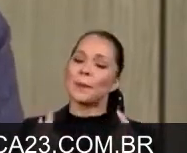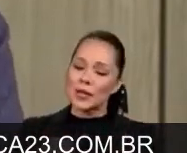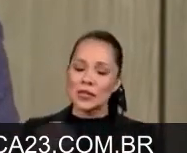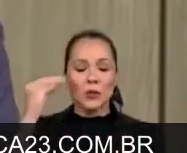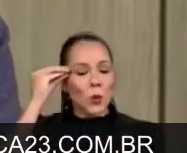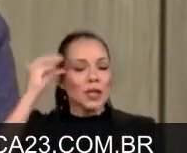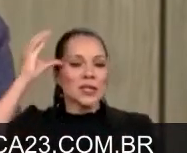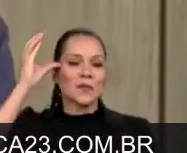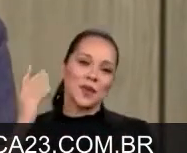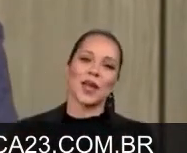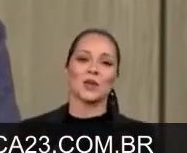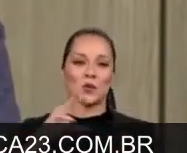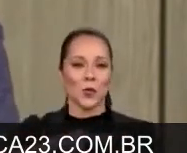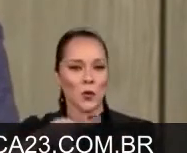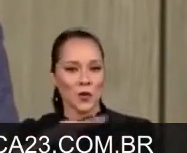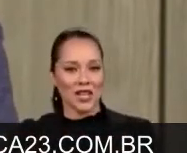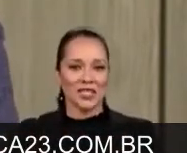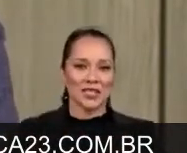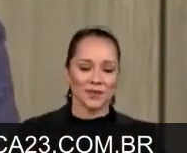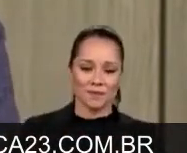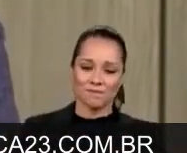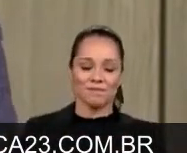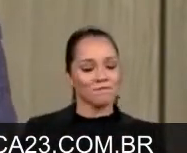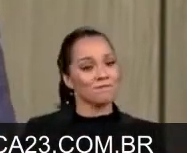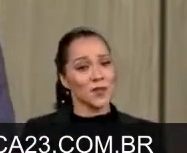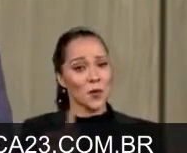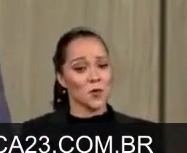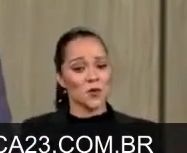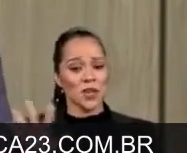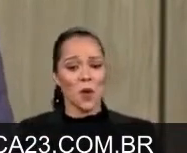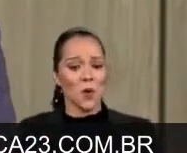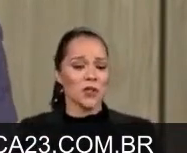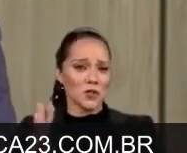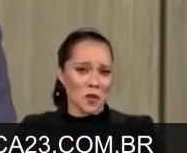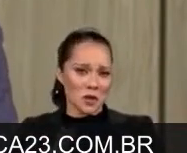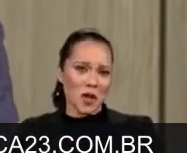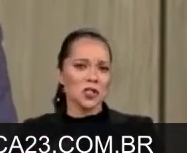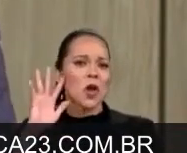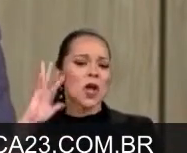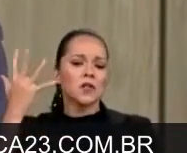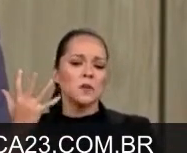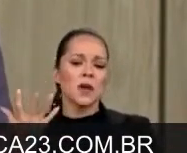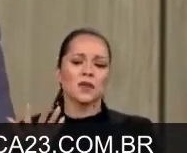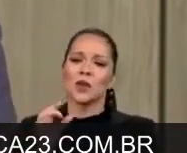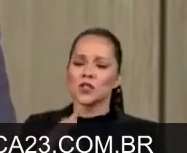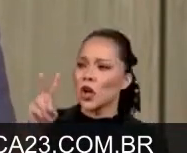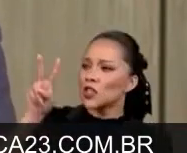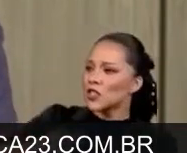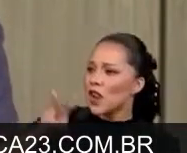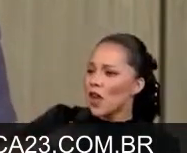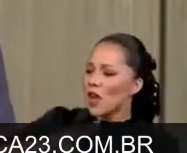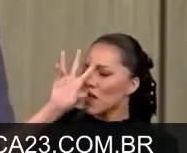um conhecimento da língua portuguesa. Em geral, questões de matemática são resolvidas pela simples leitura